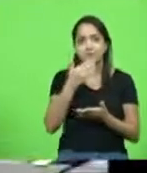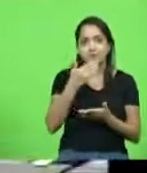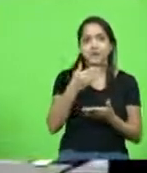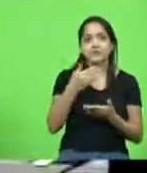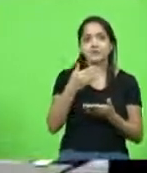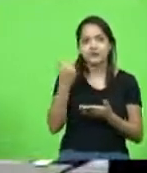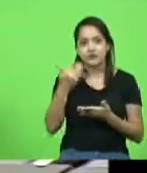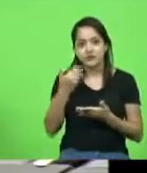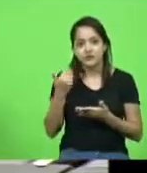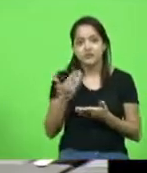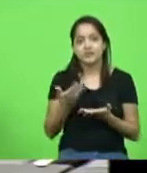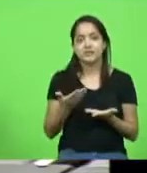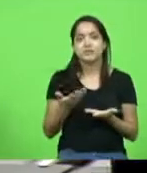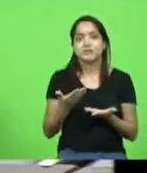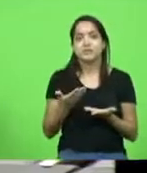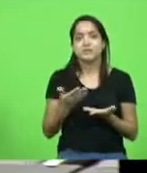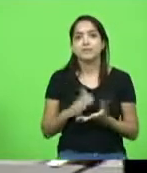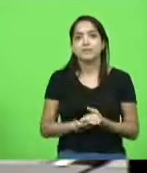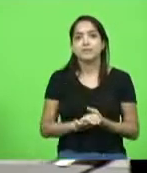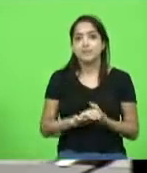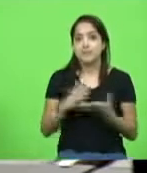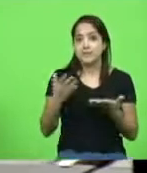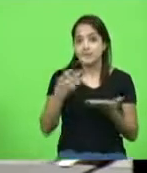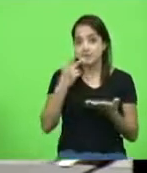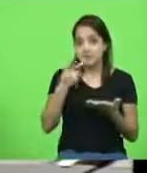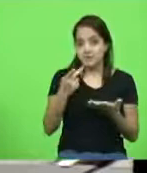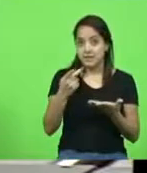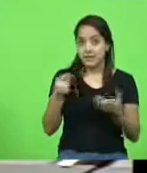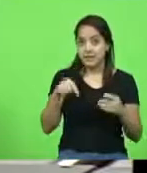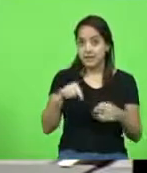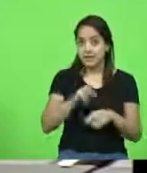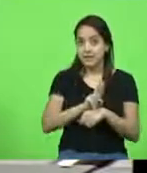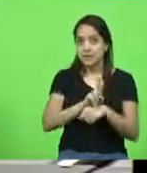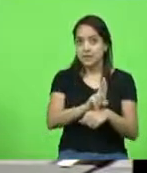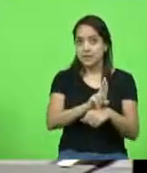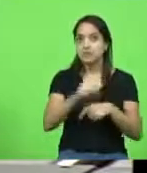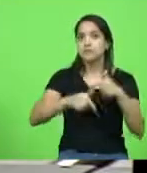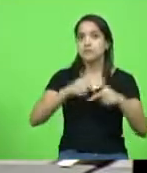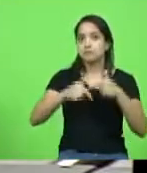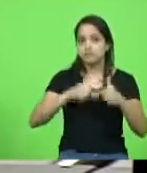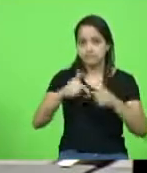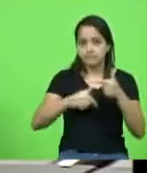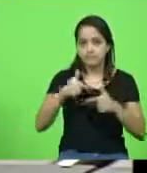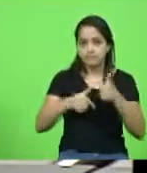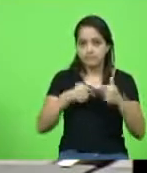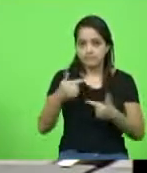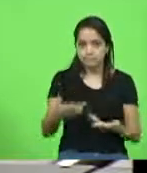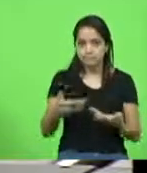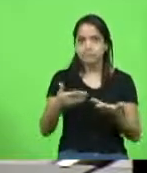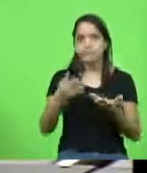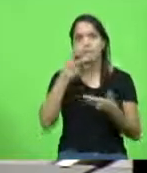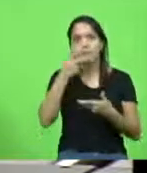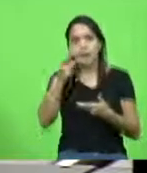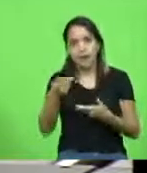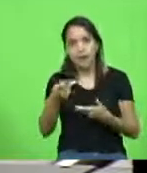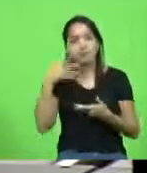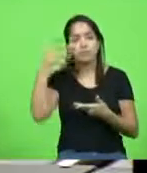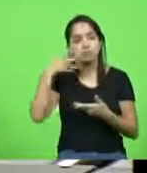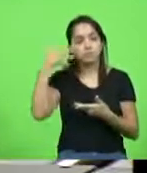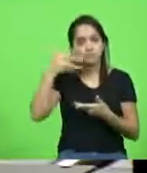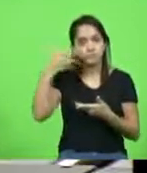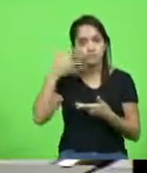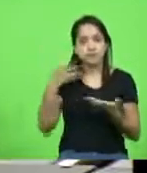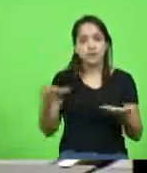máscara e dizer que isso aqui representa o nosso trabalho trabalho do parlamento é para ir lá e falar e a